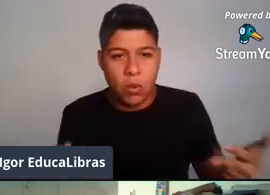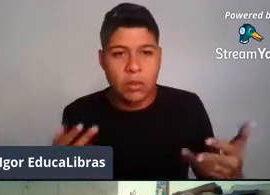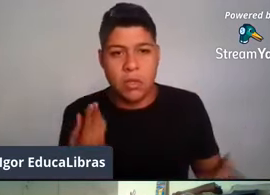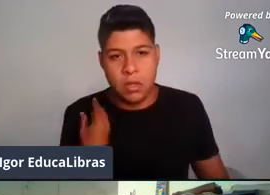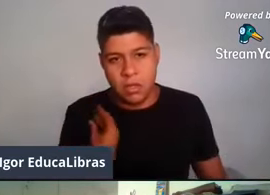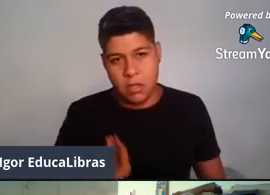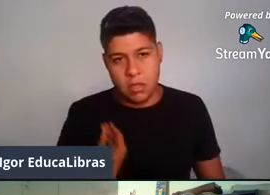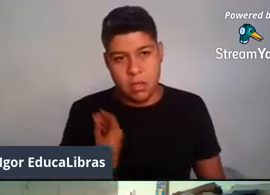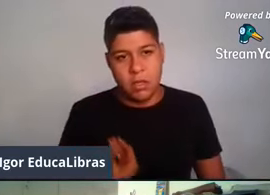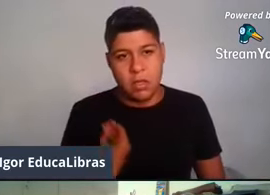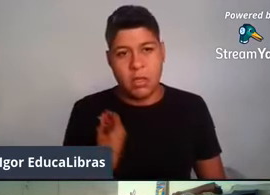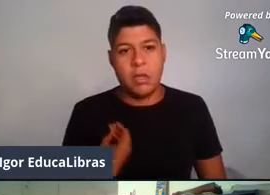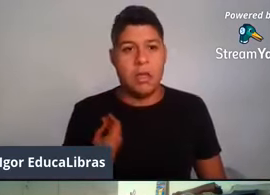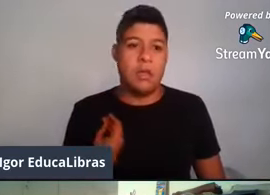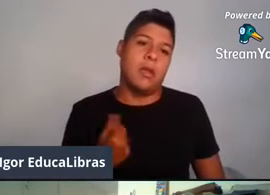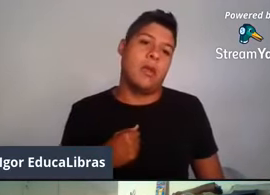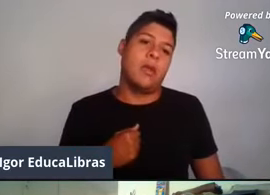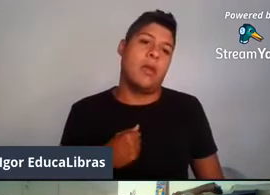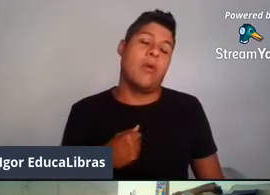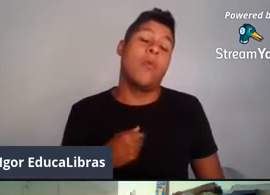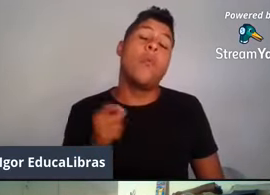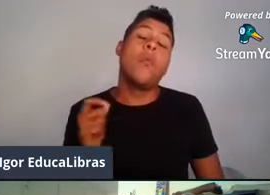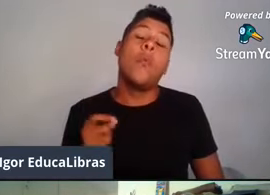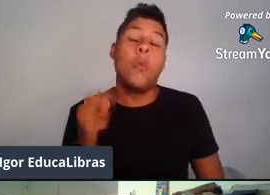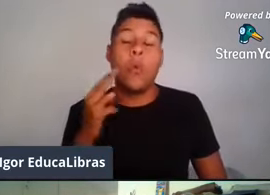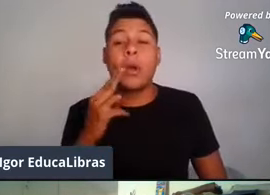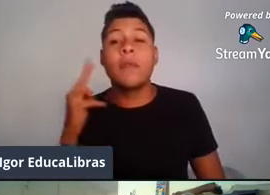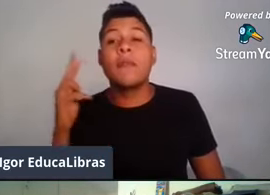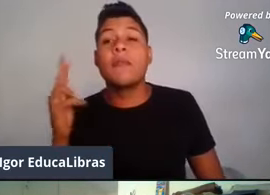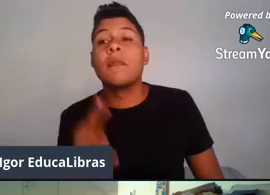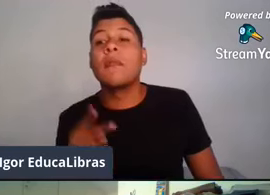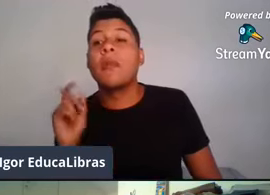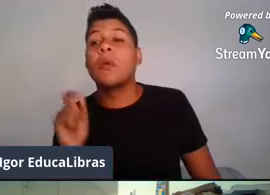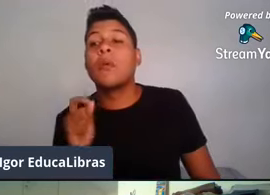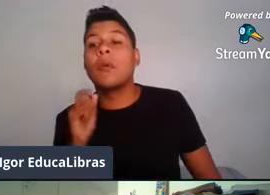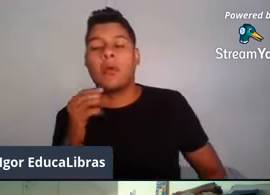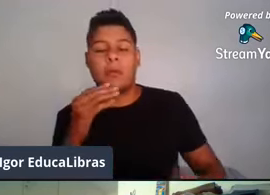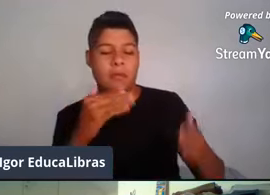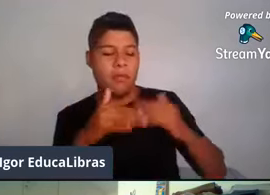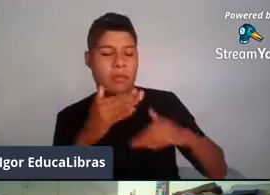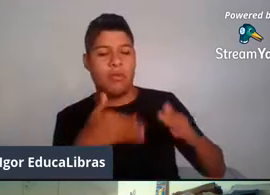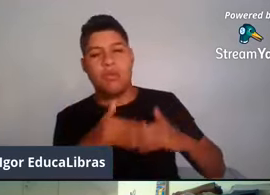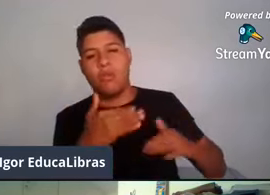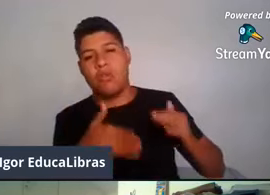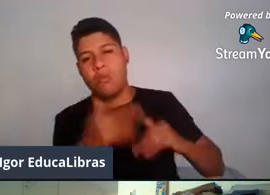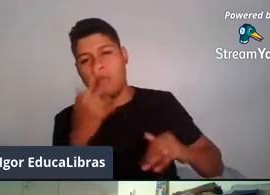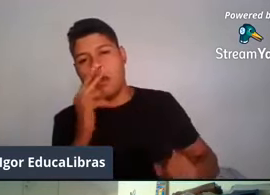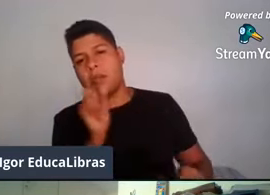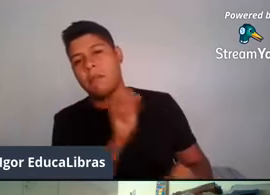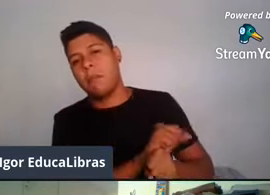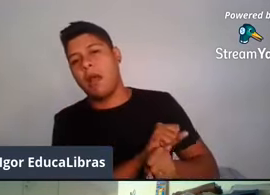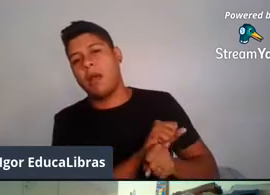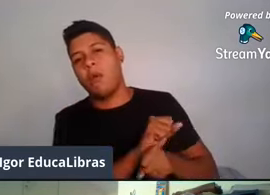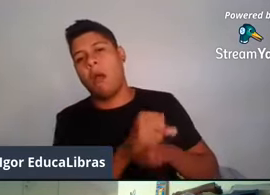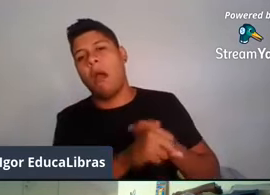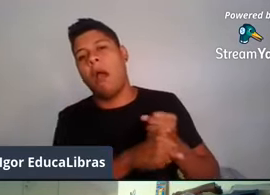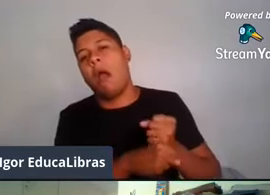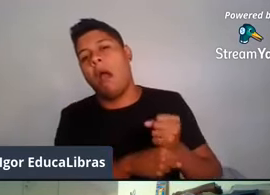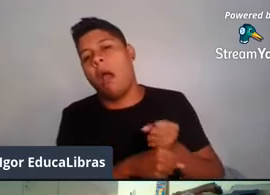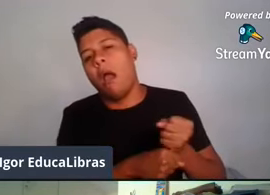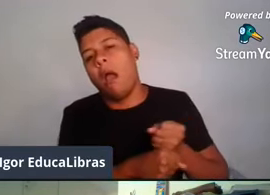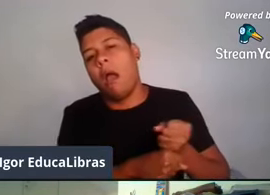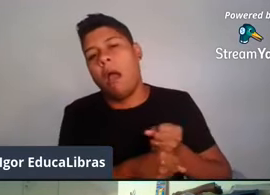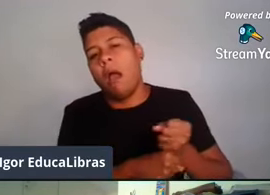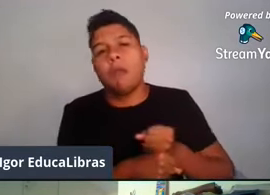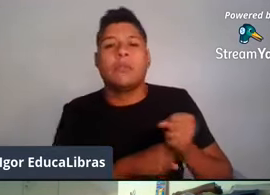mais, e o que você vê que não evoluiu, né, que está empacado aí há anos, e que talvez